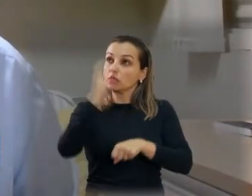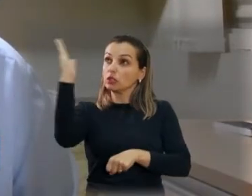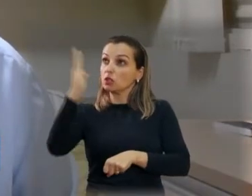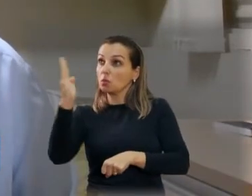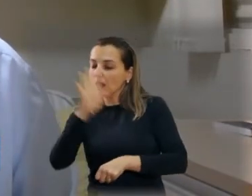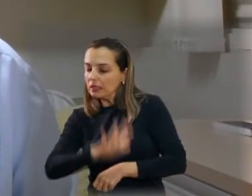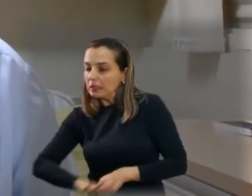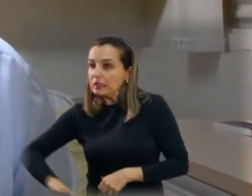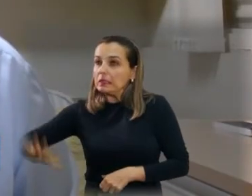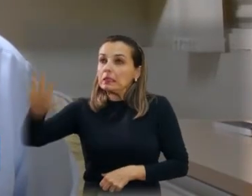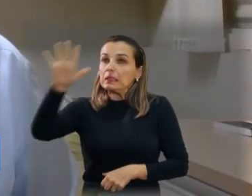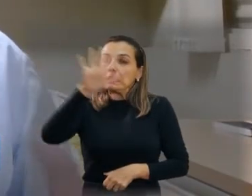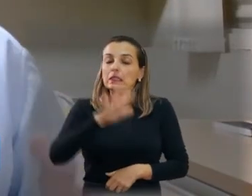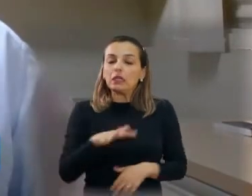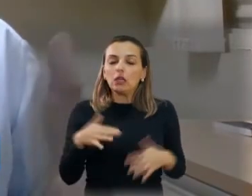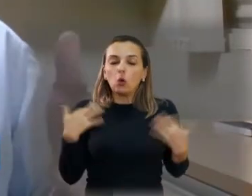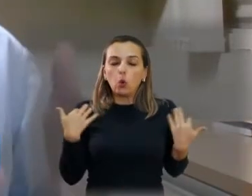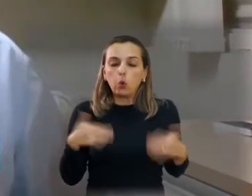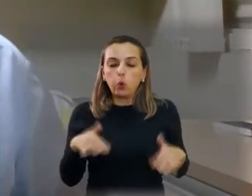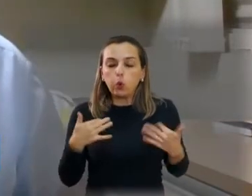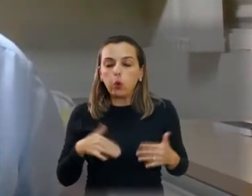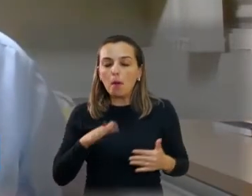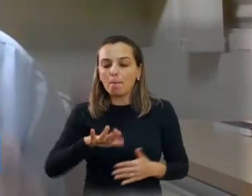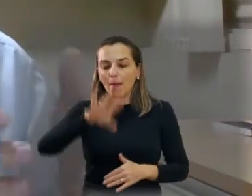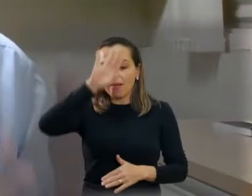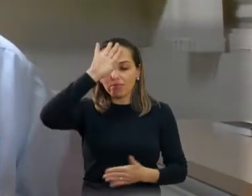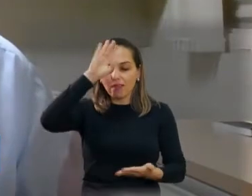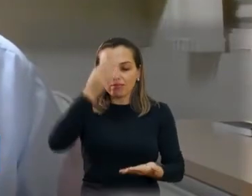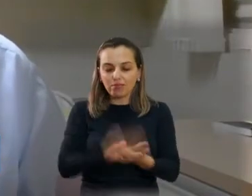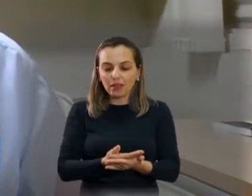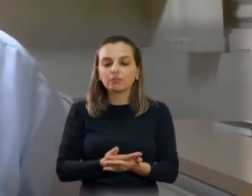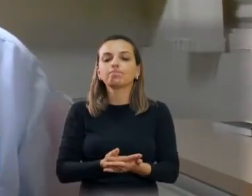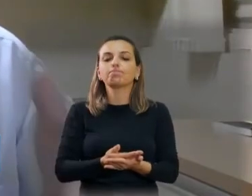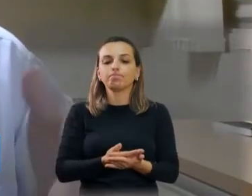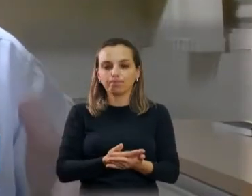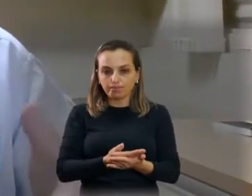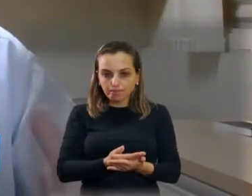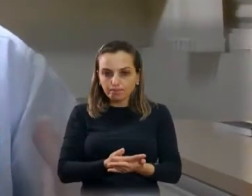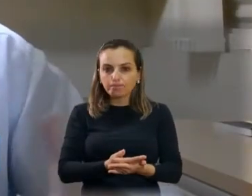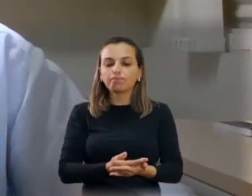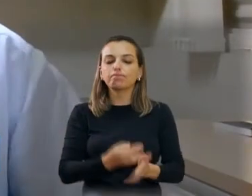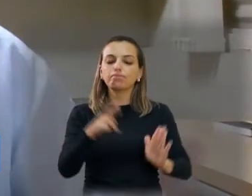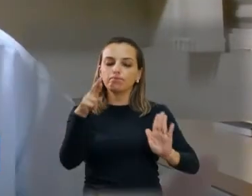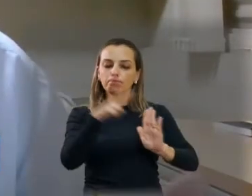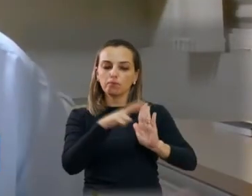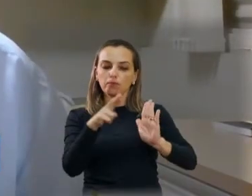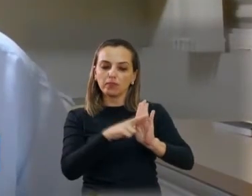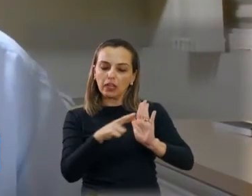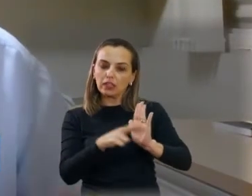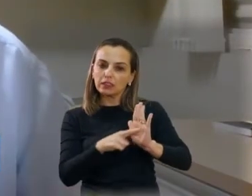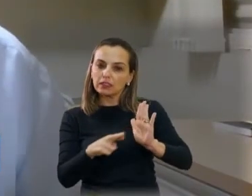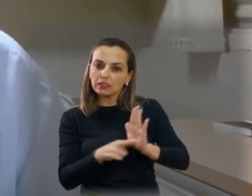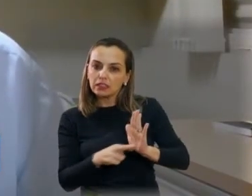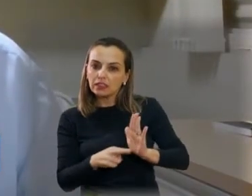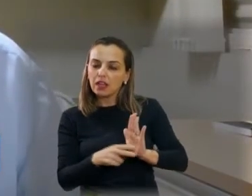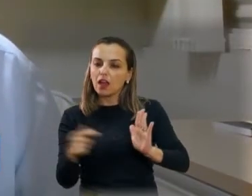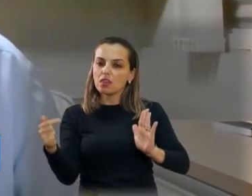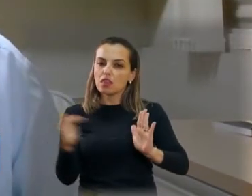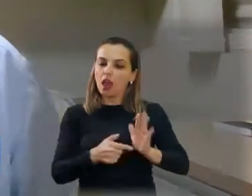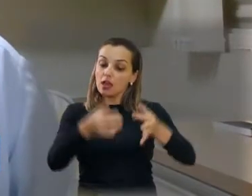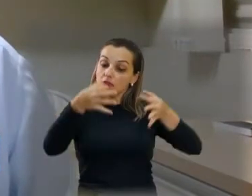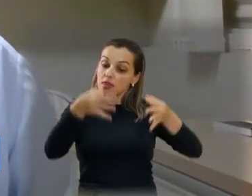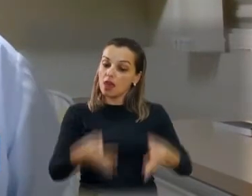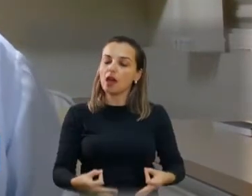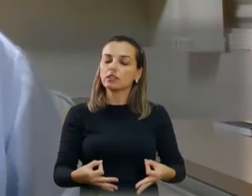próximas semanas. Mas também confio, acredito, que as medidas que vêm sendo tomadas serão